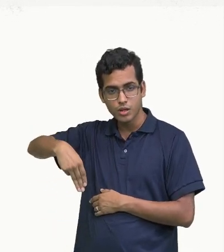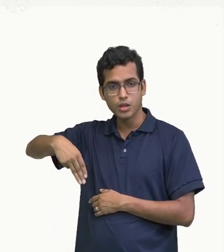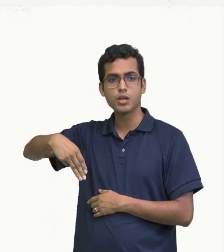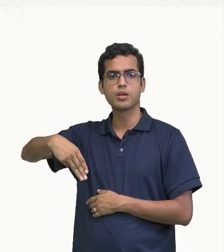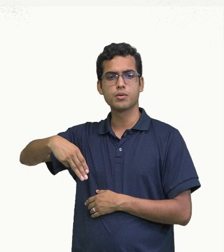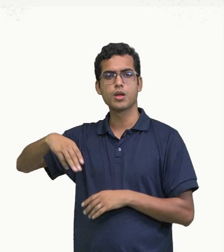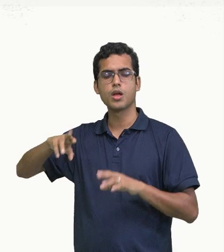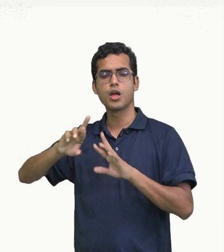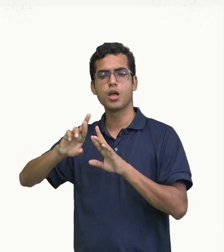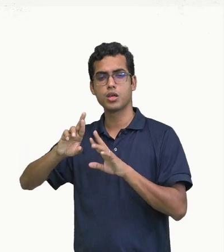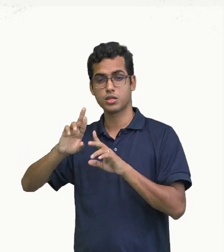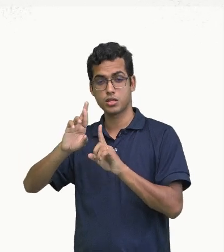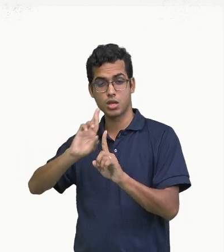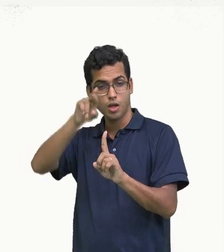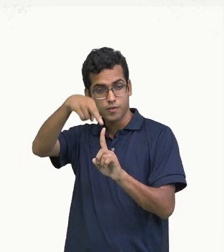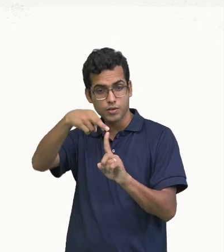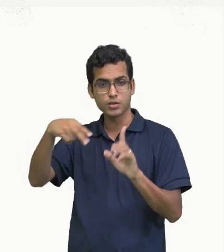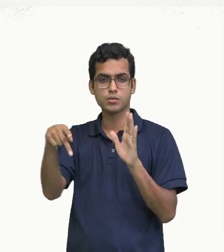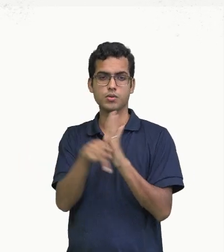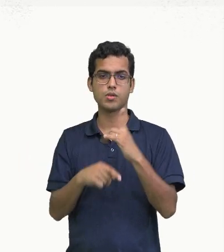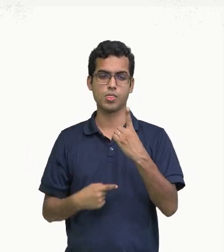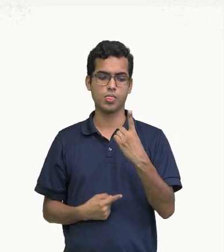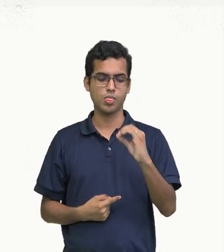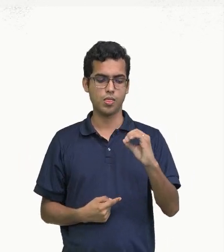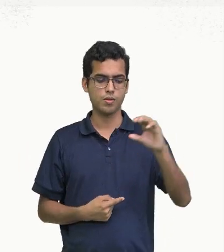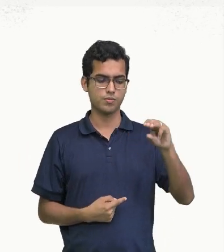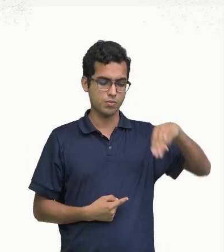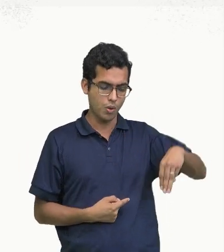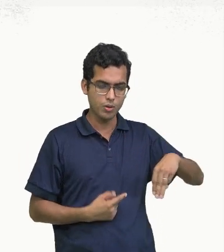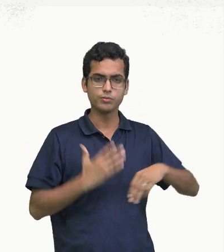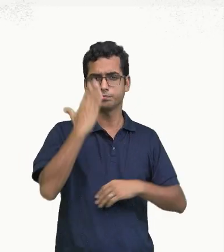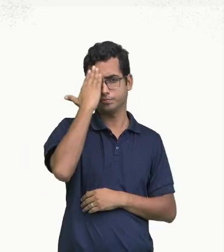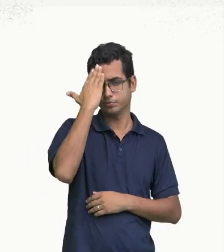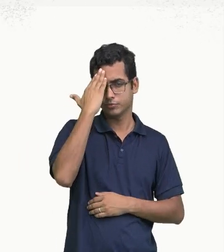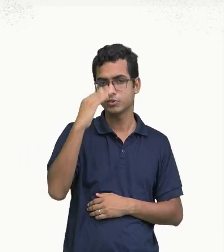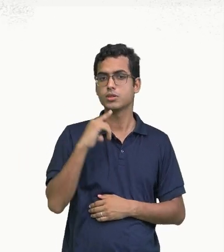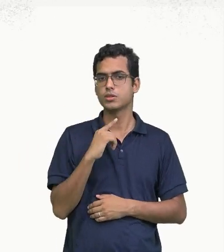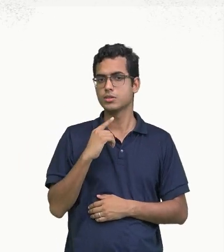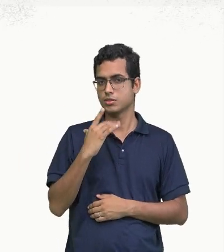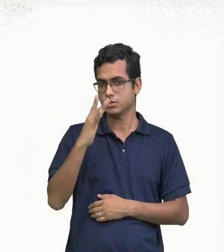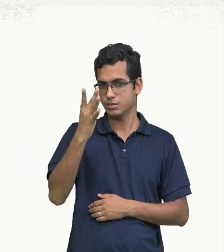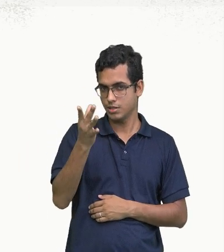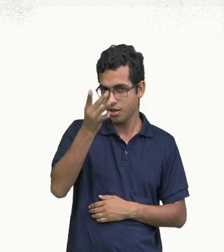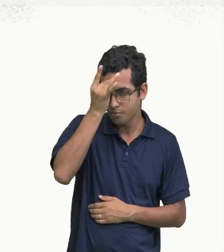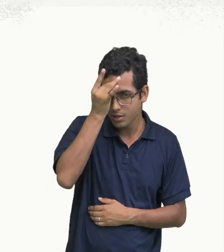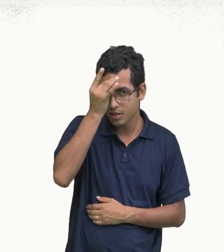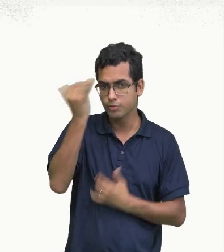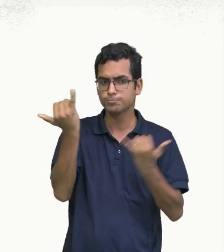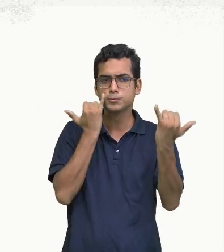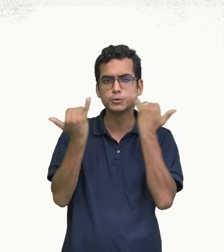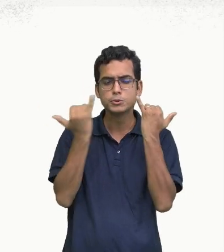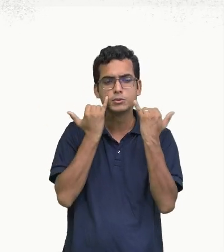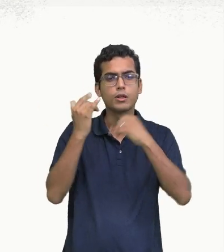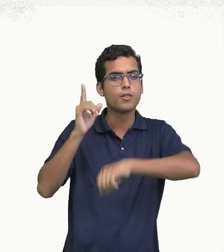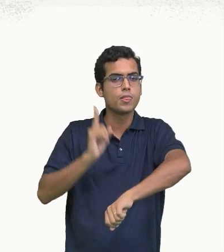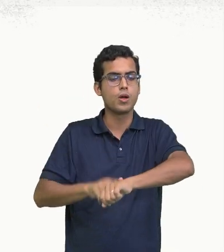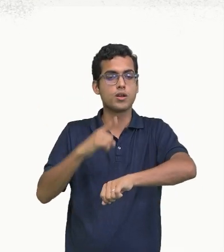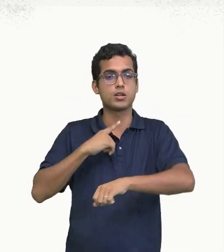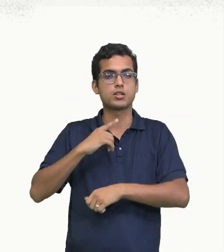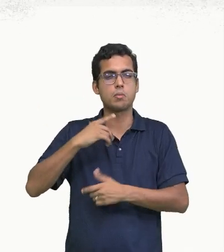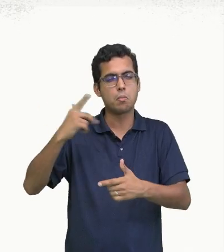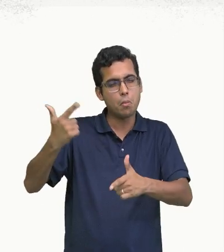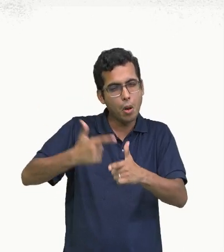tem que entender algo para não se cometer aí alguns pecados matemáticos quando se for fazer questão, quando se